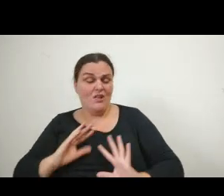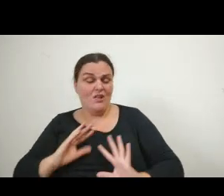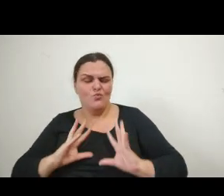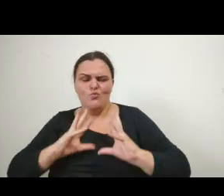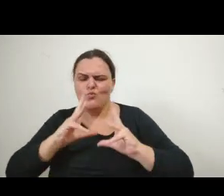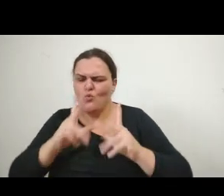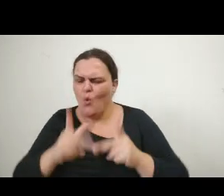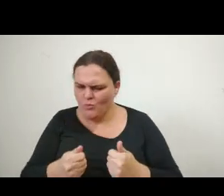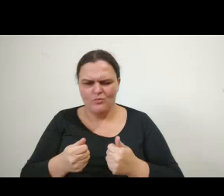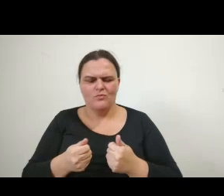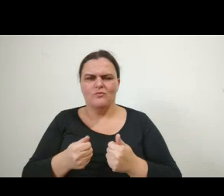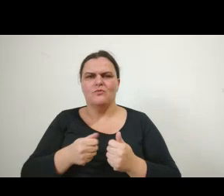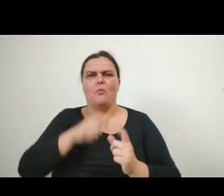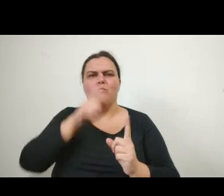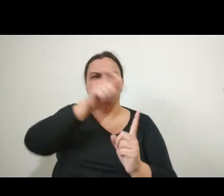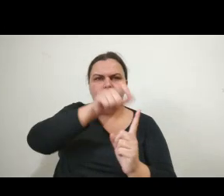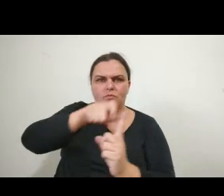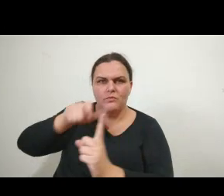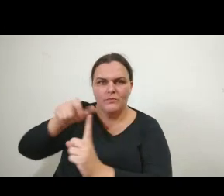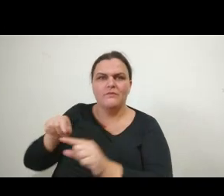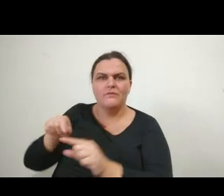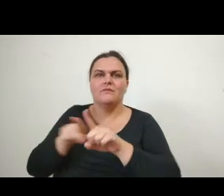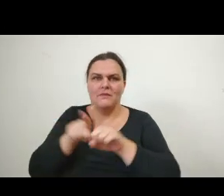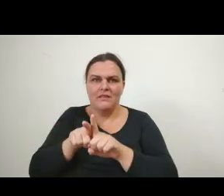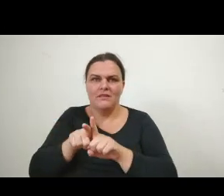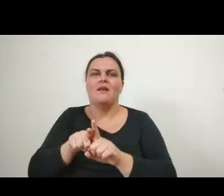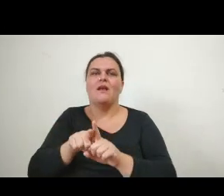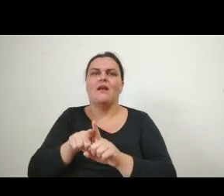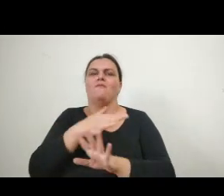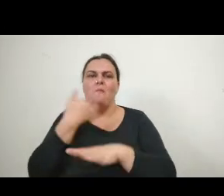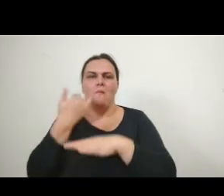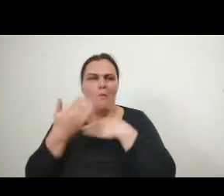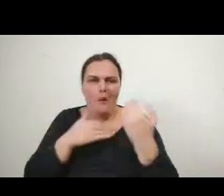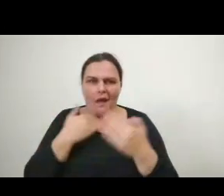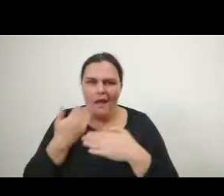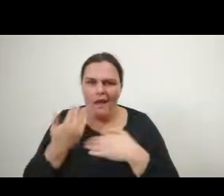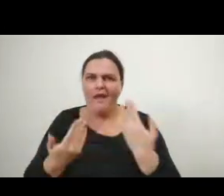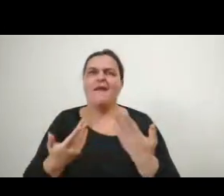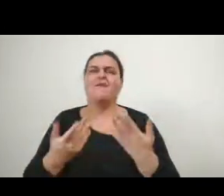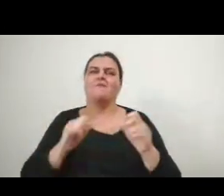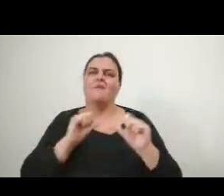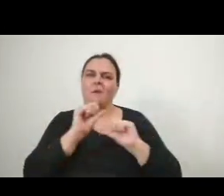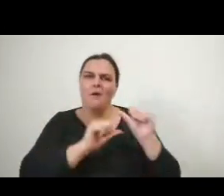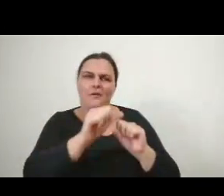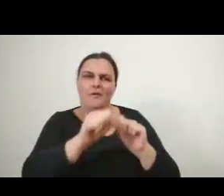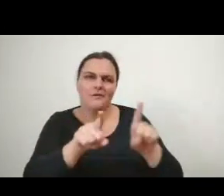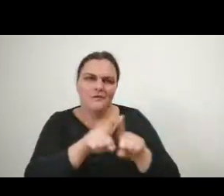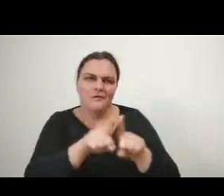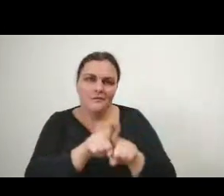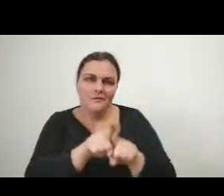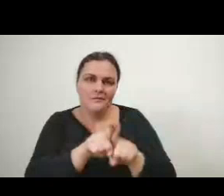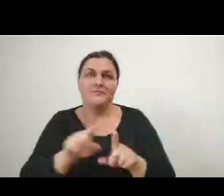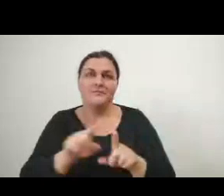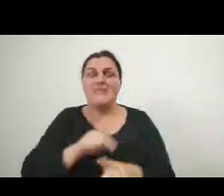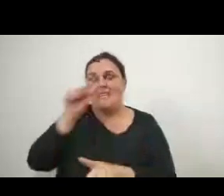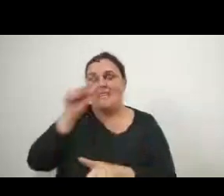as consequências desse processo recaem principalmente sobre populações mais